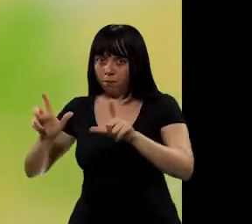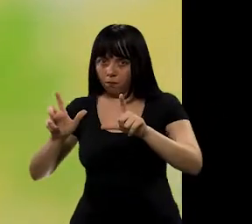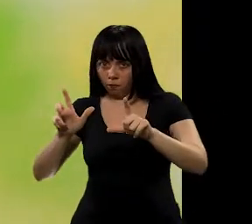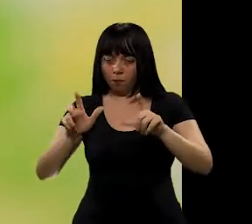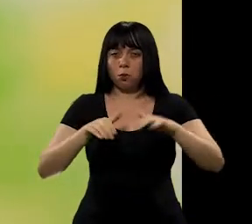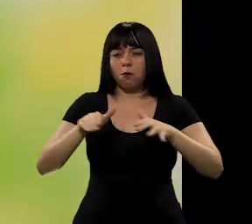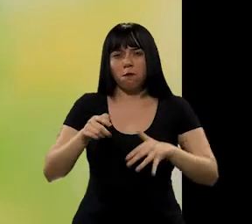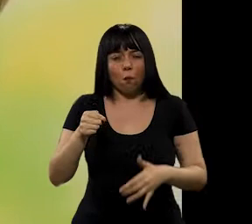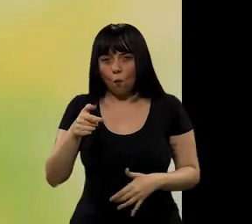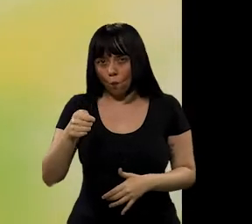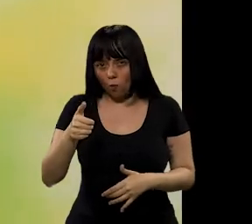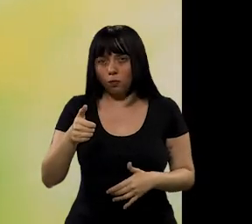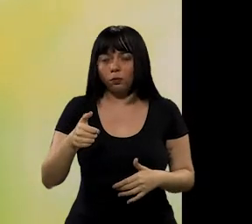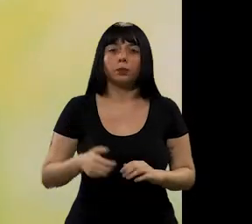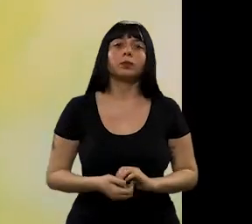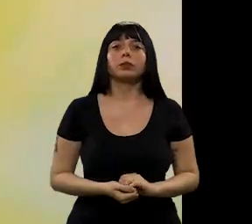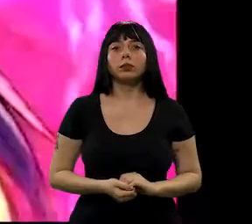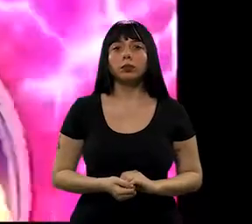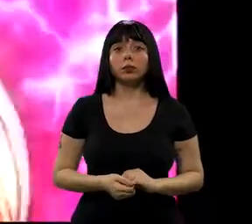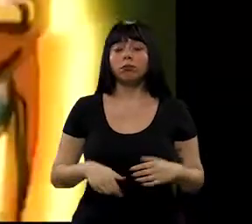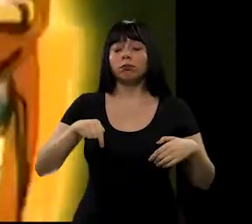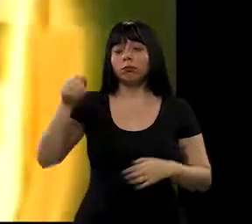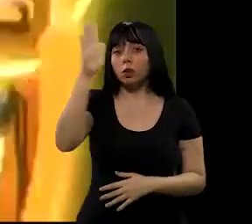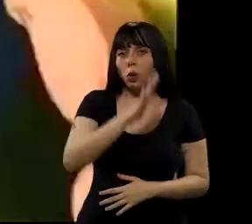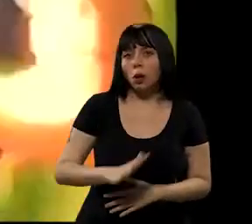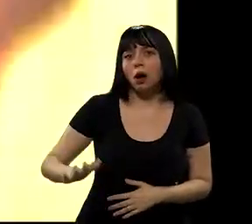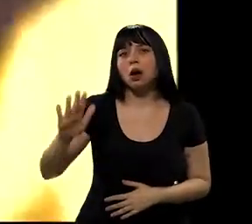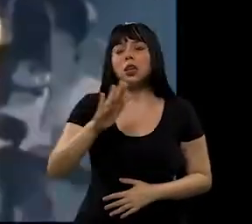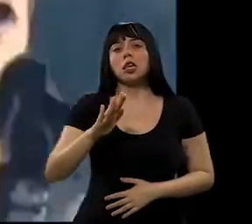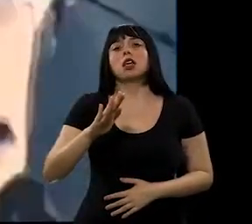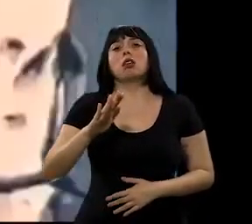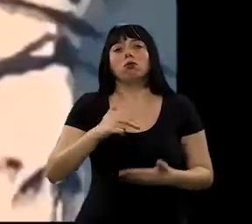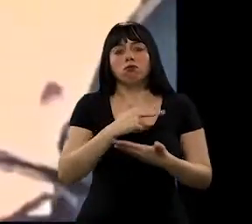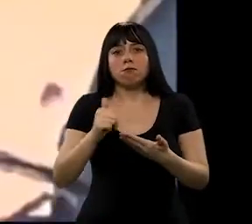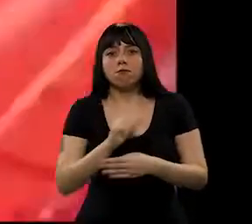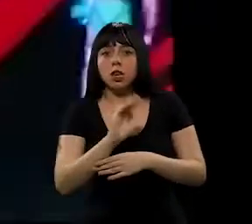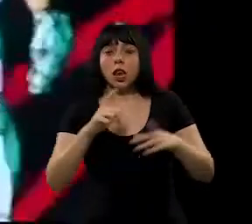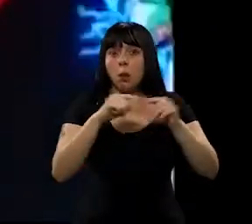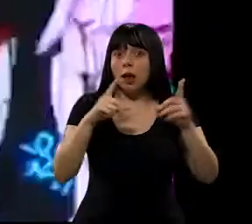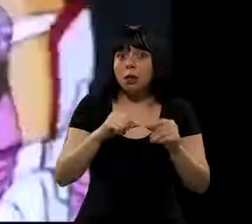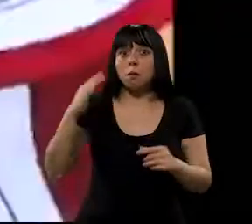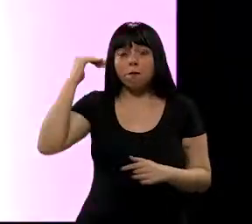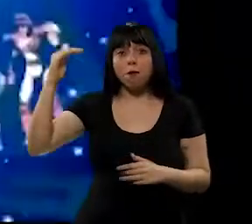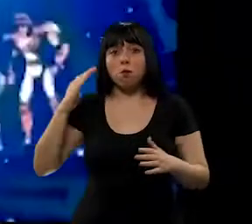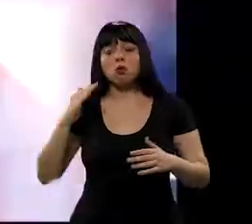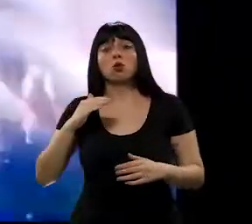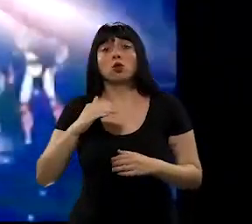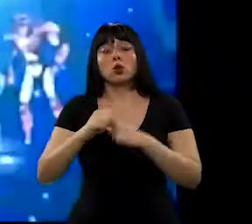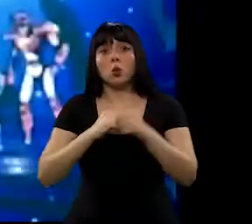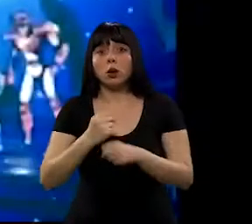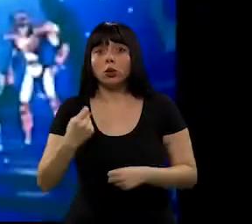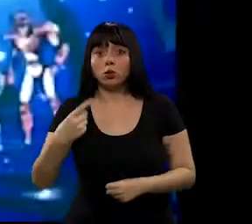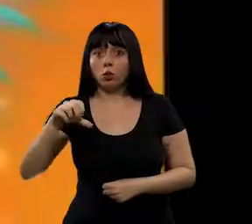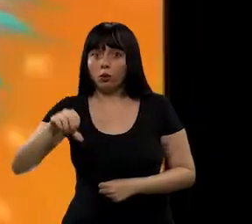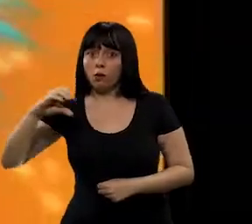mínimos, dinamizando e barateando a produção. No Brasil, o estilo ganha notoriedade já nos anos 1990, com produções como